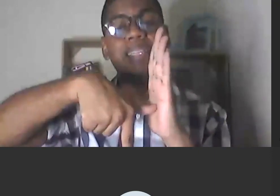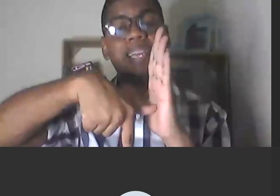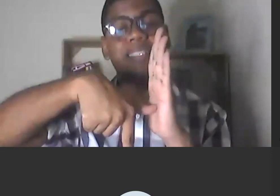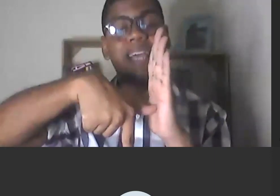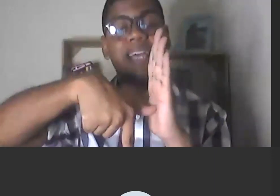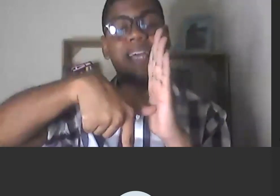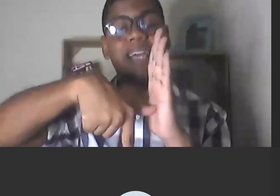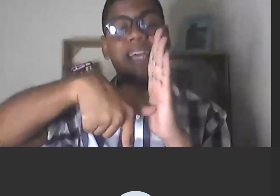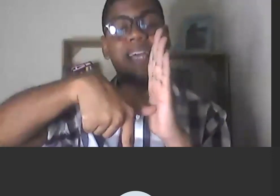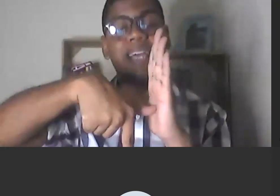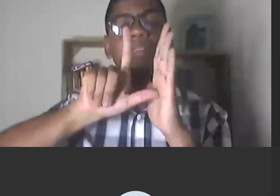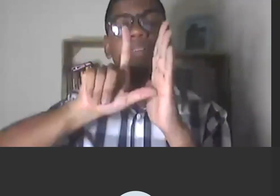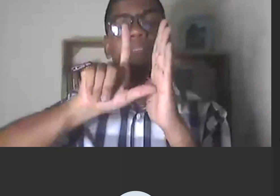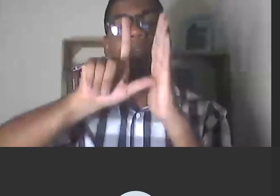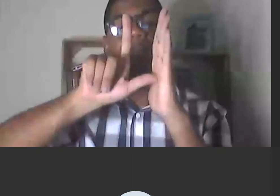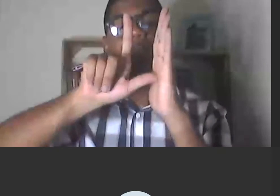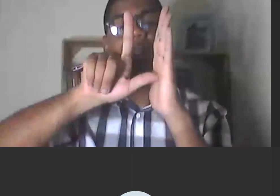para atrasar.